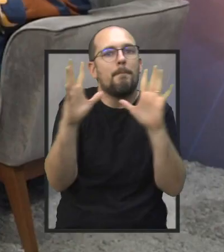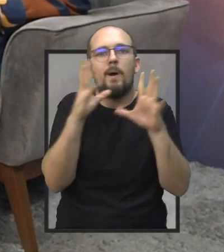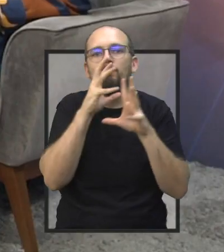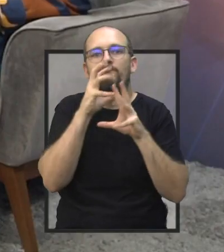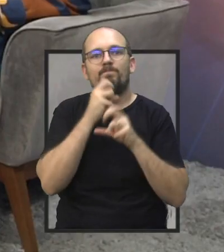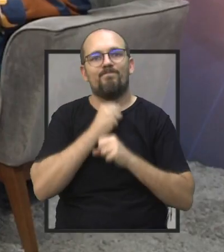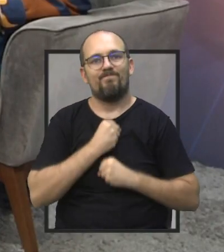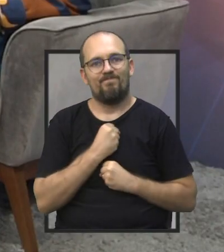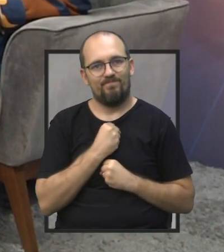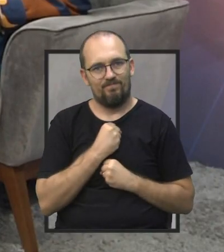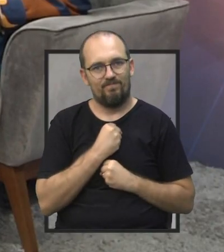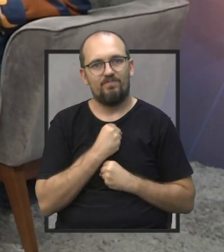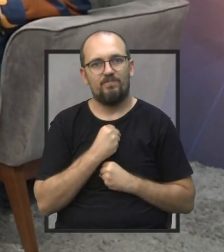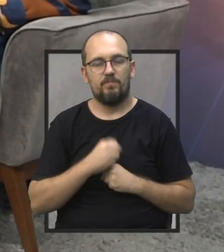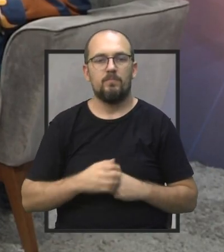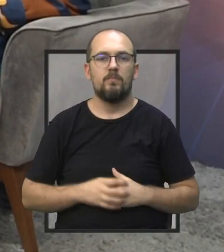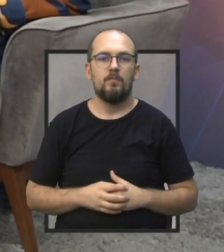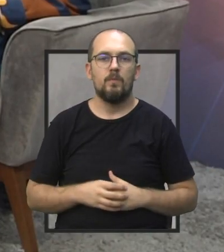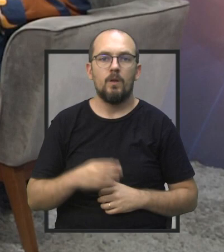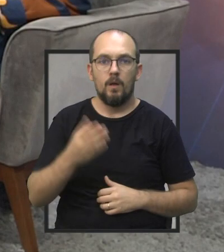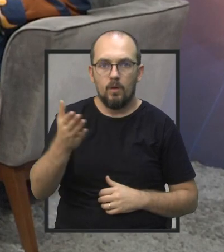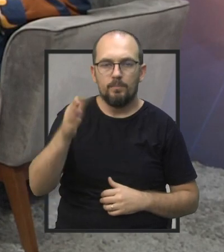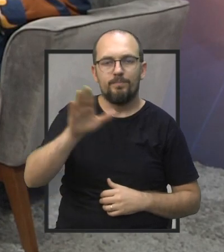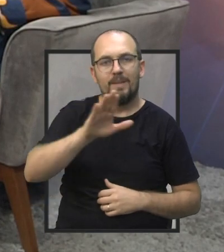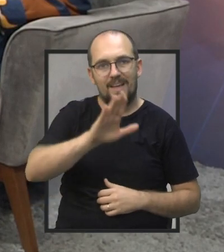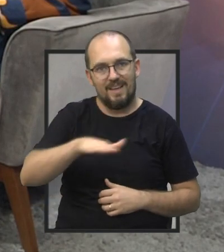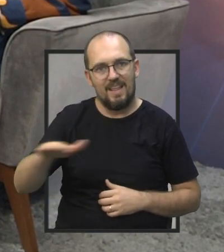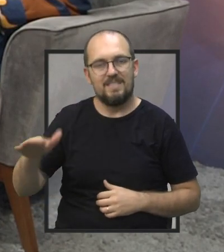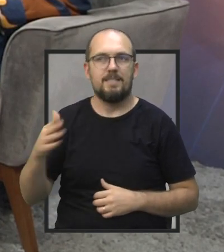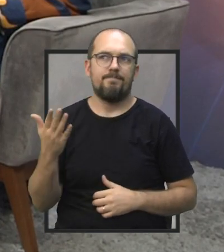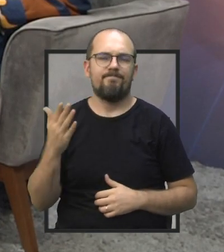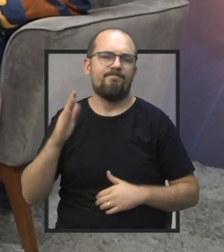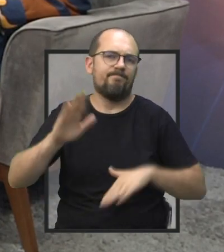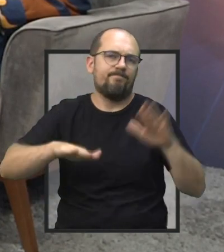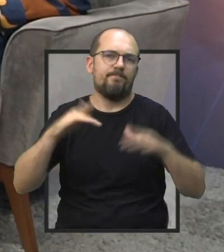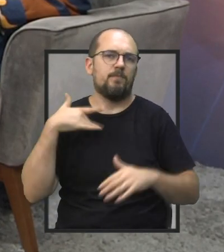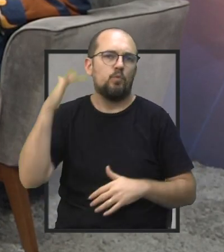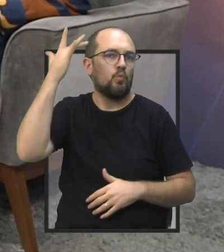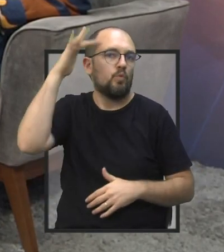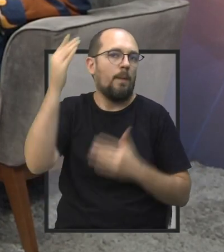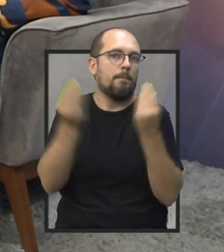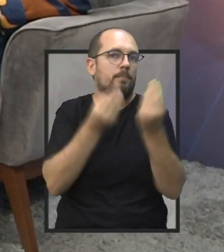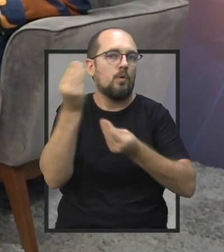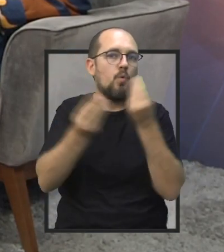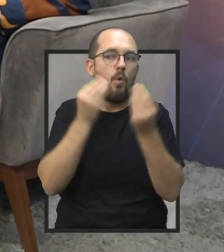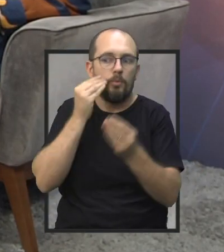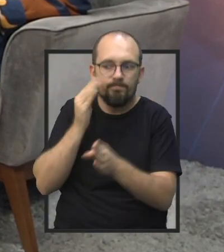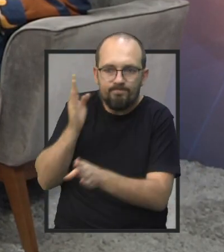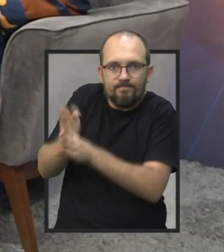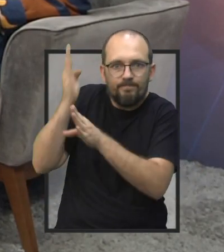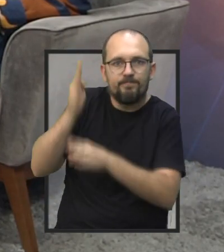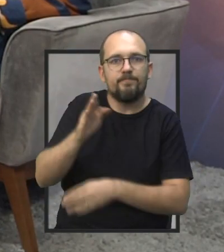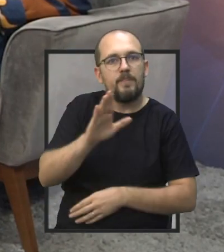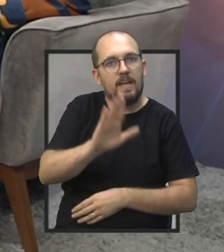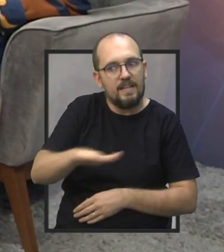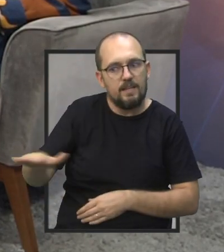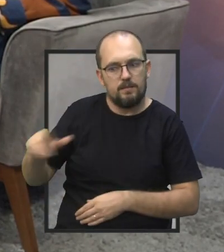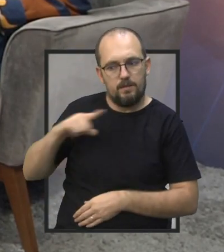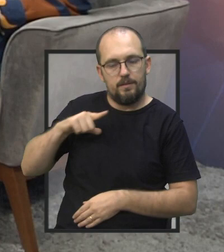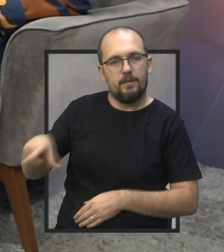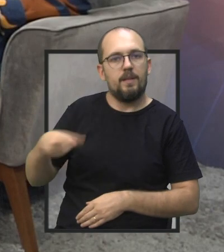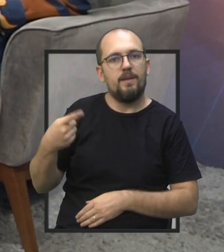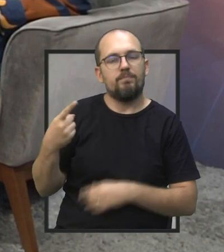silenciadas. Bom, essas crianças, a gente às vezes não sabe como identificar como uma criança, quando uma criança está